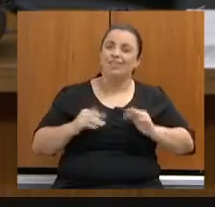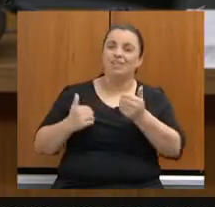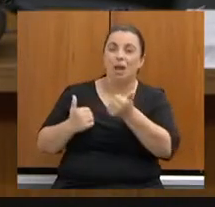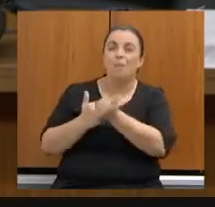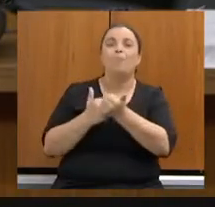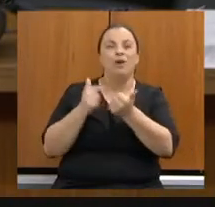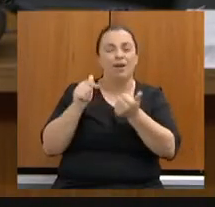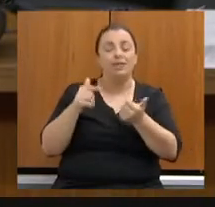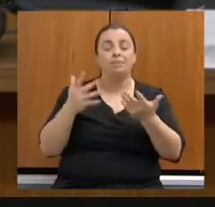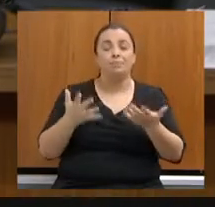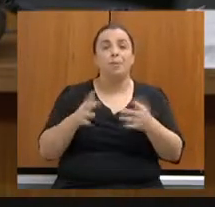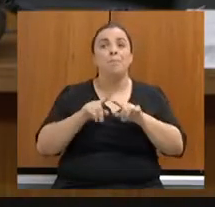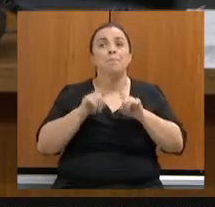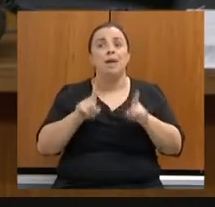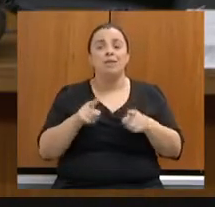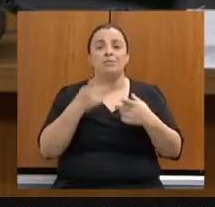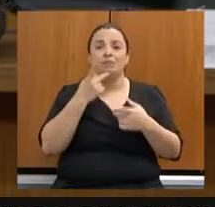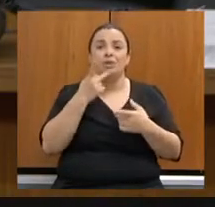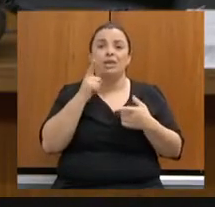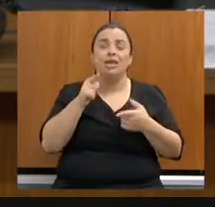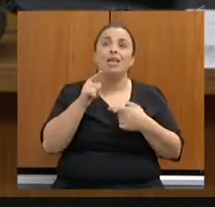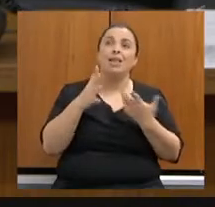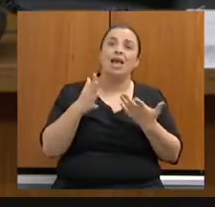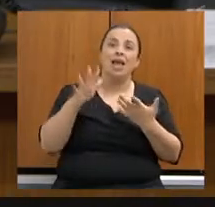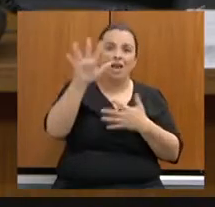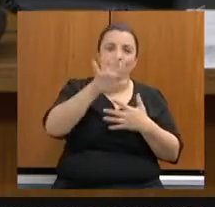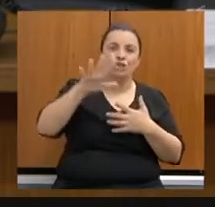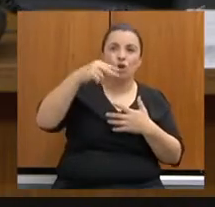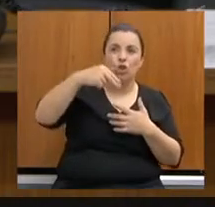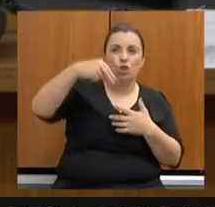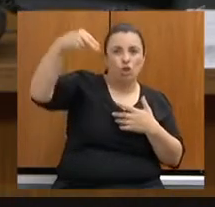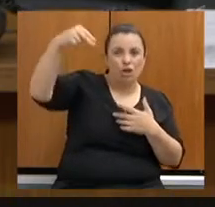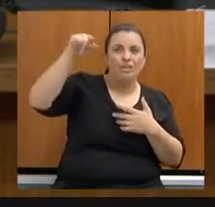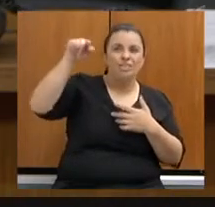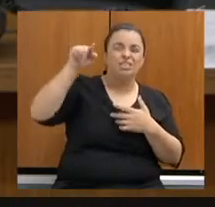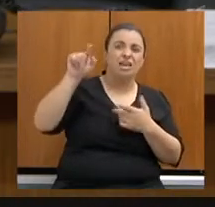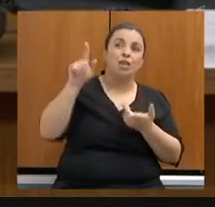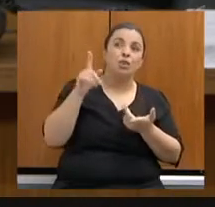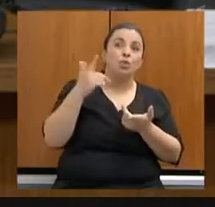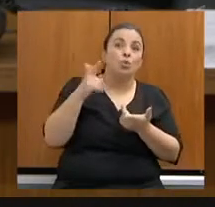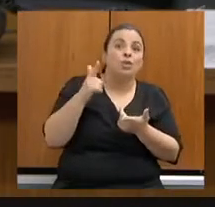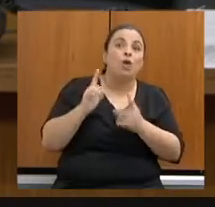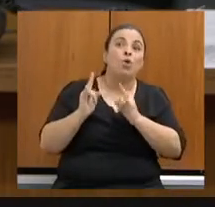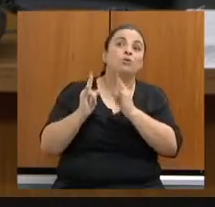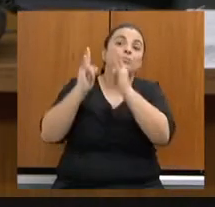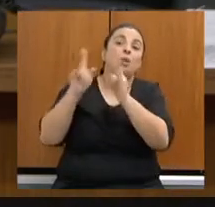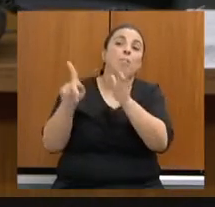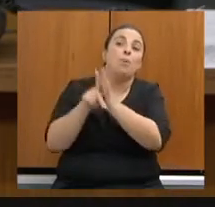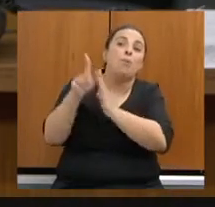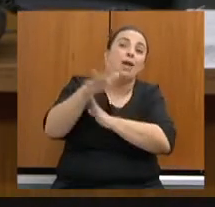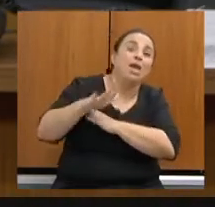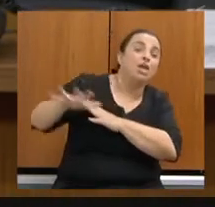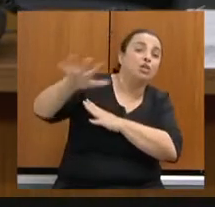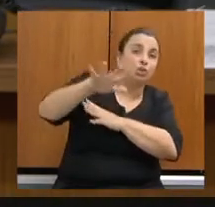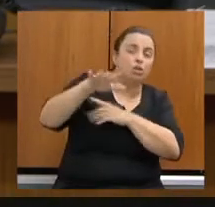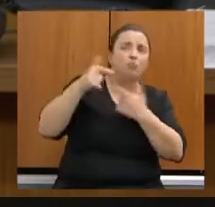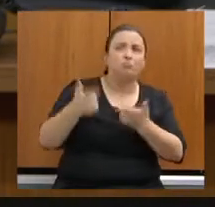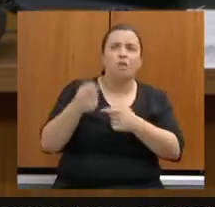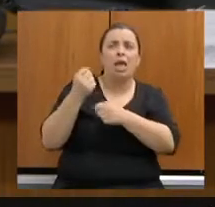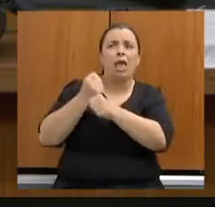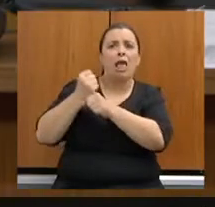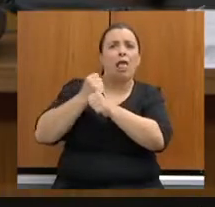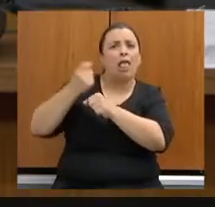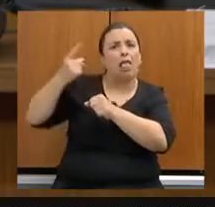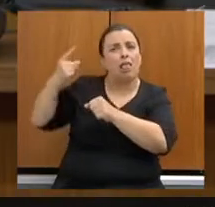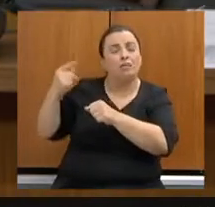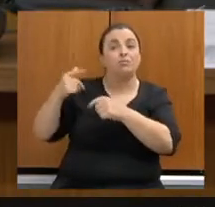mas o que aconteceu com a nossa região noroeste que é uma nunca região do estado que não tem Hospital Regional que durante muitos anos era um